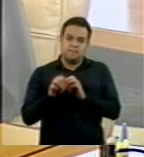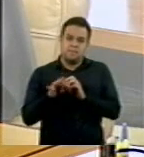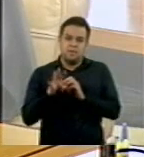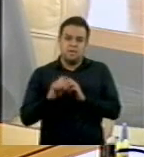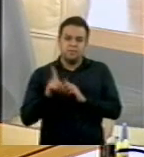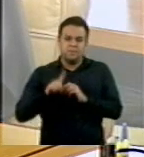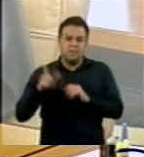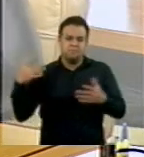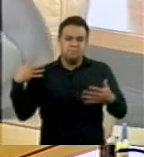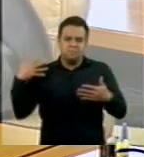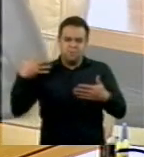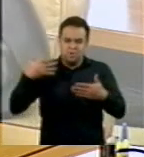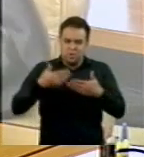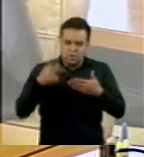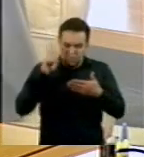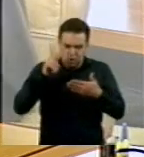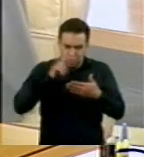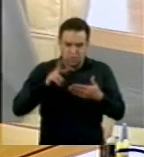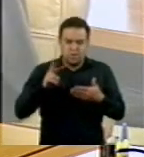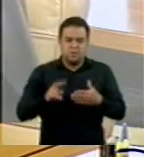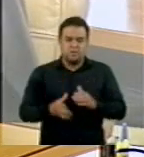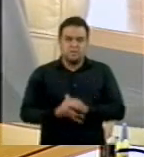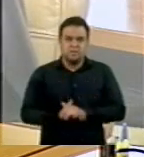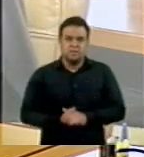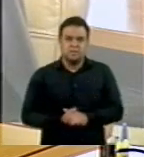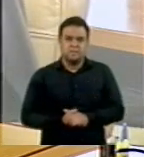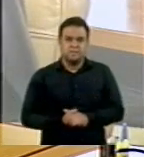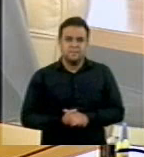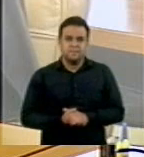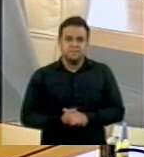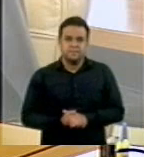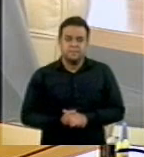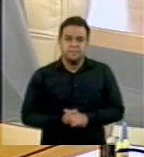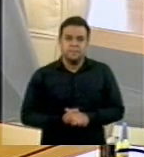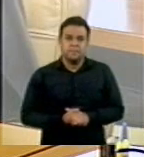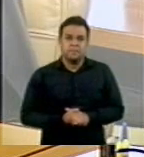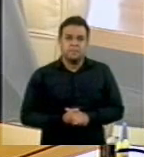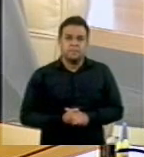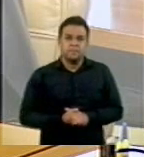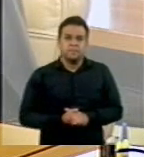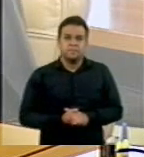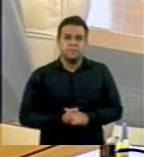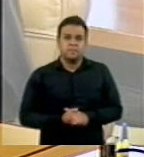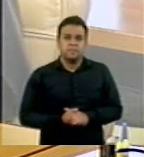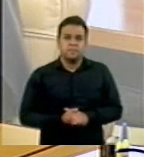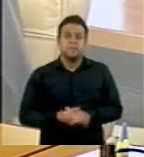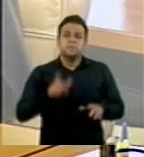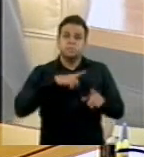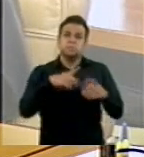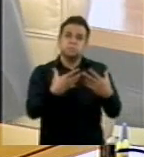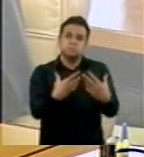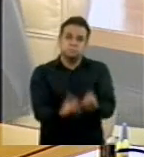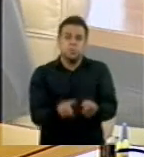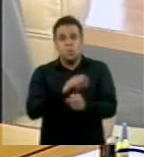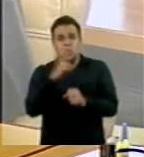da história penduleado entre os extremos do acolhimento e da exclusão, dos